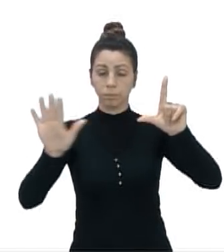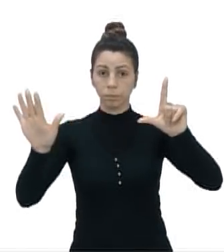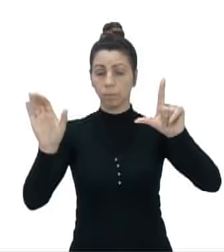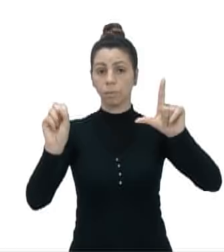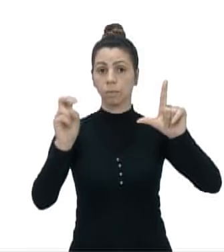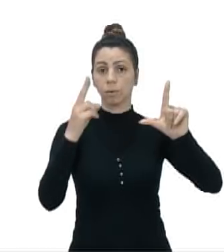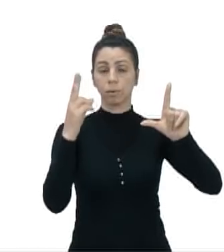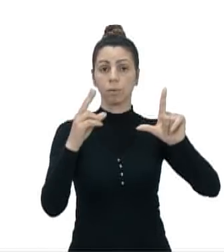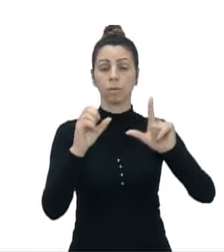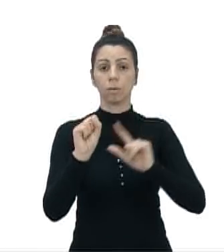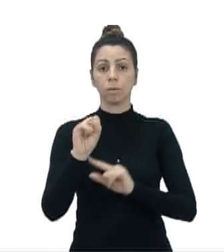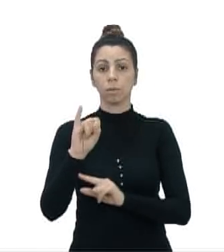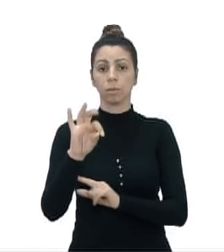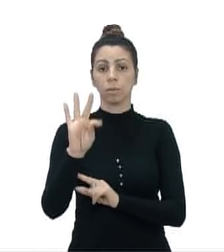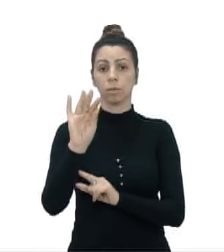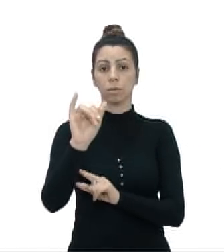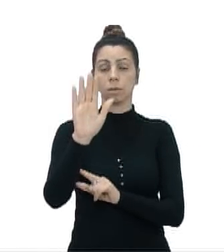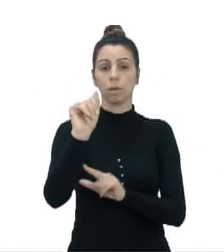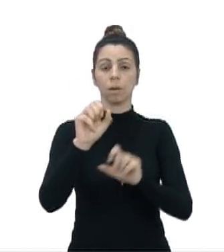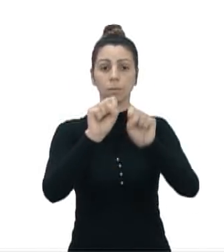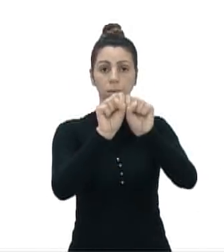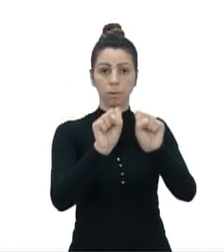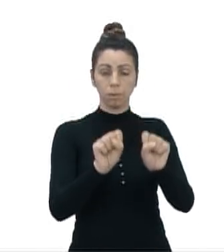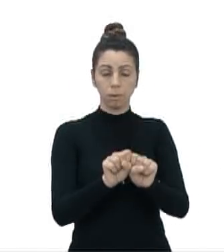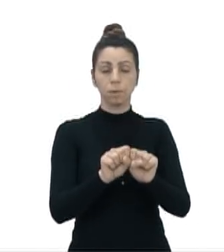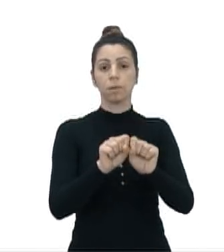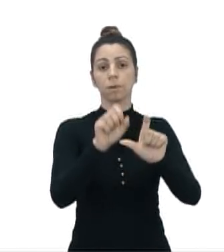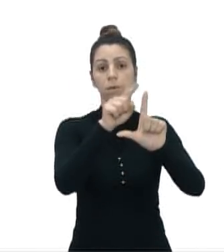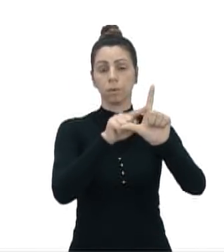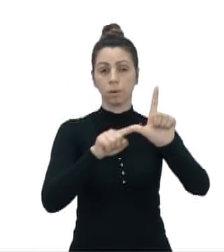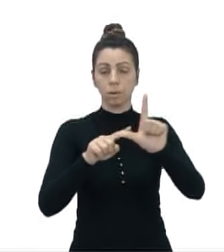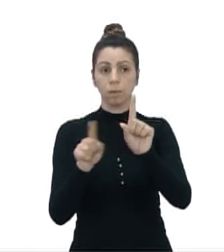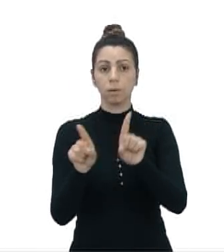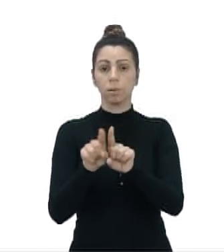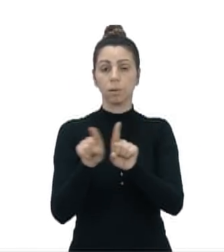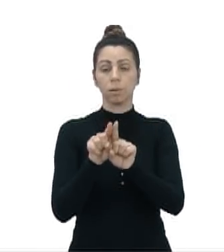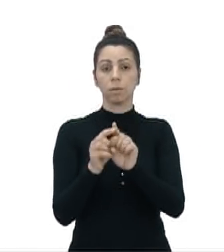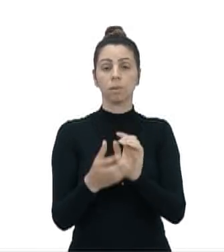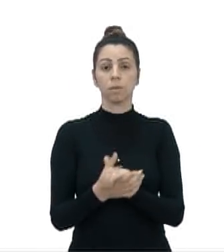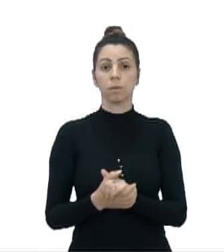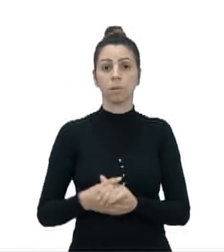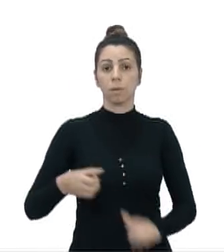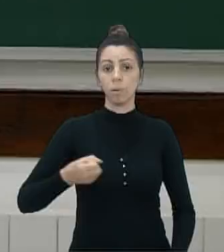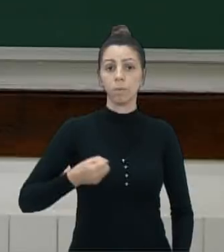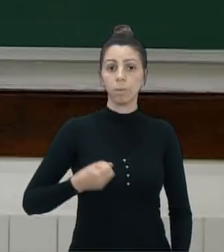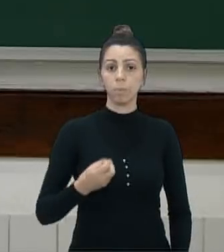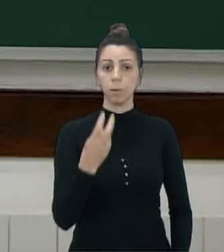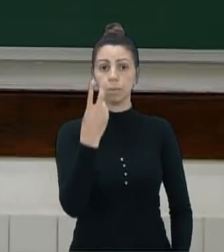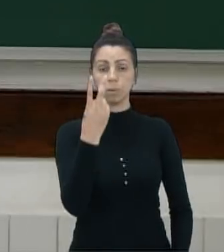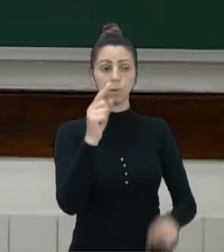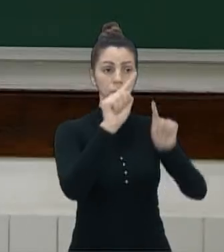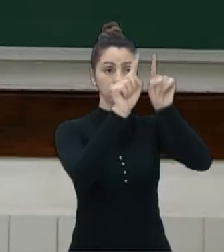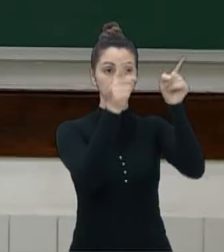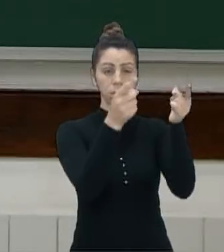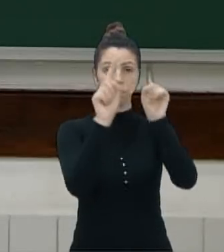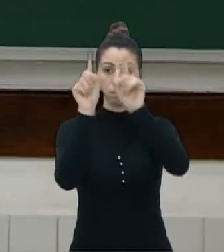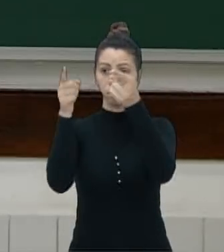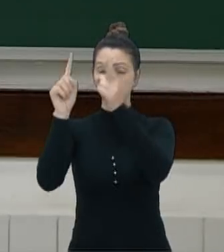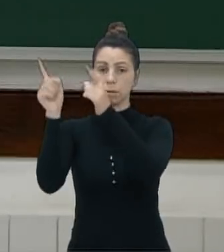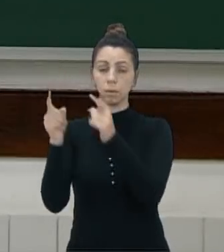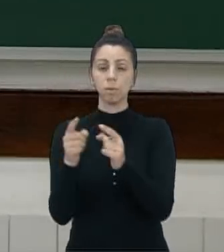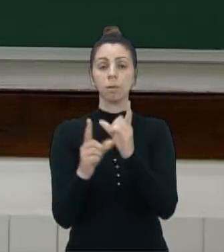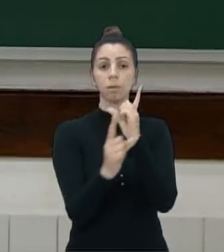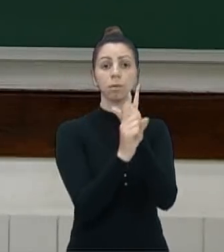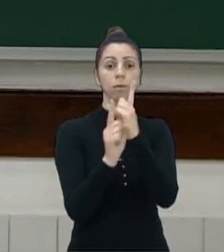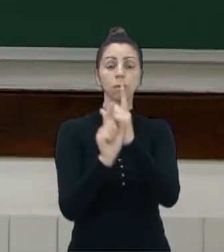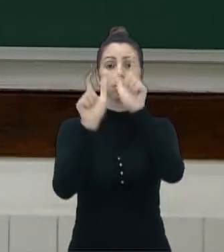sistema cartesiano, como queiram, e o par ordenado, que são os dois dígitos ali que passam a coordenada da